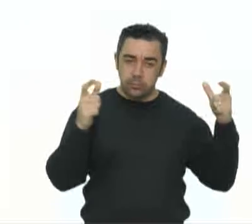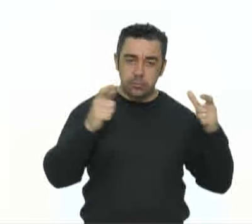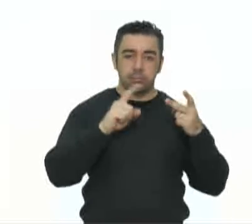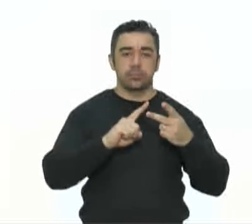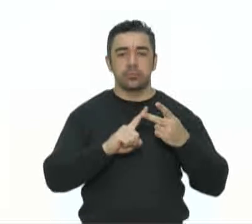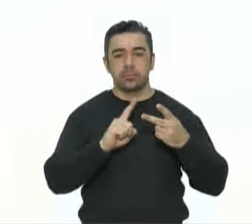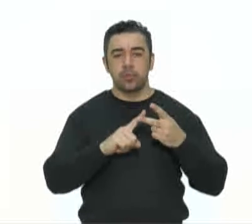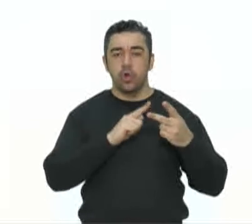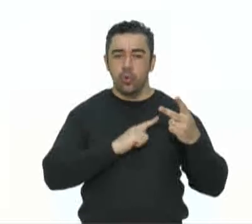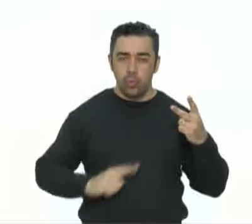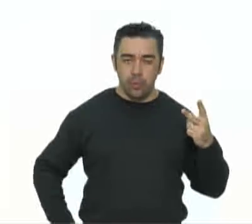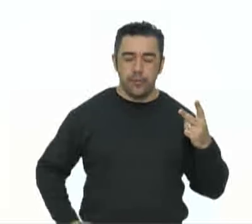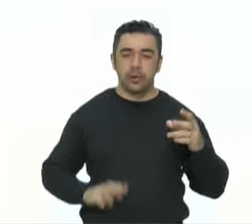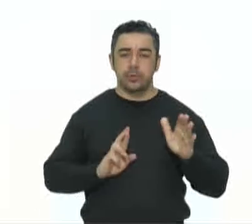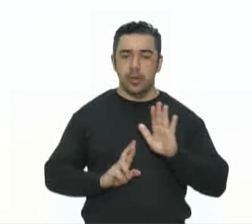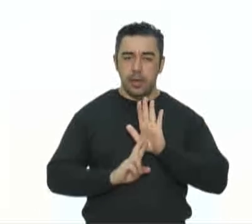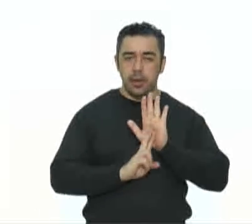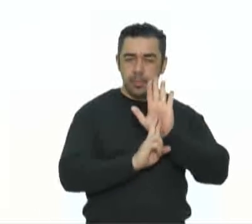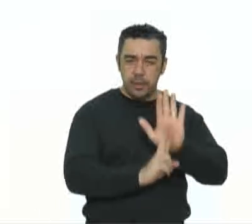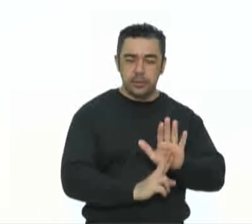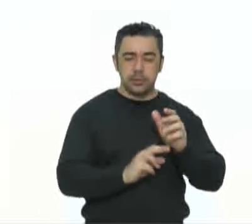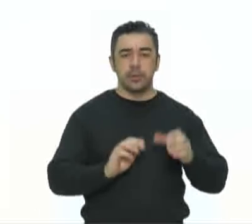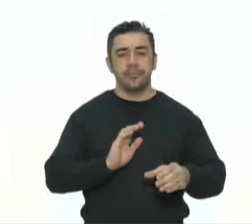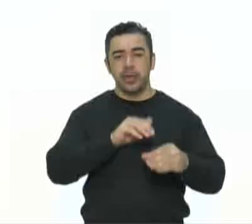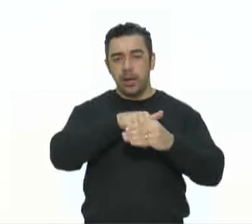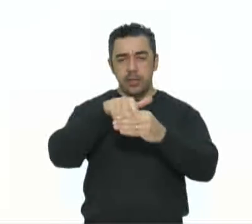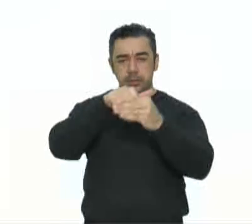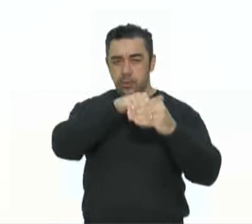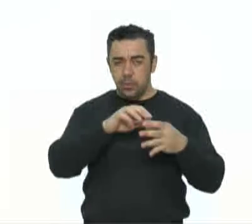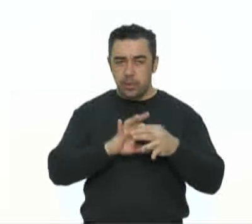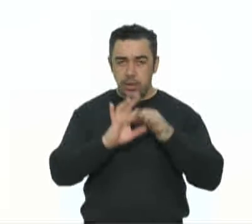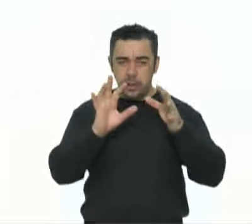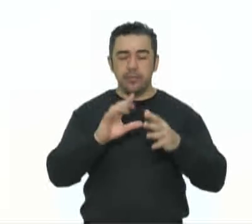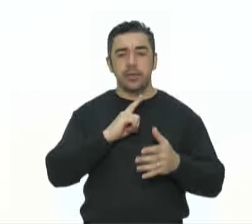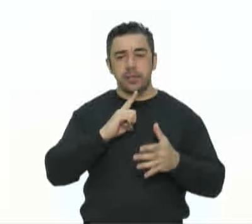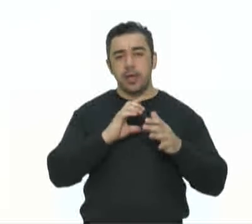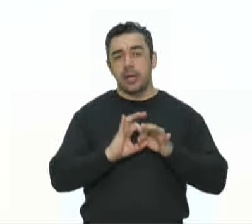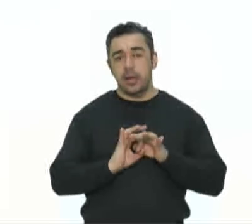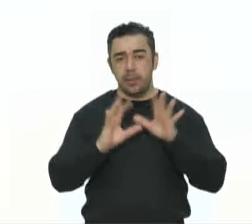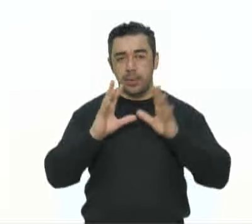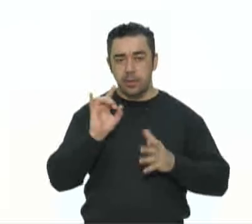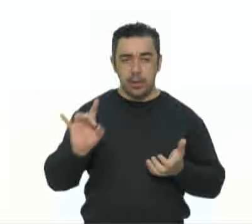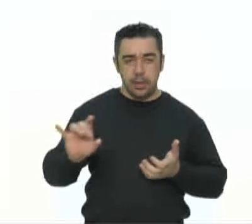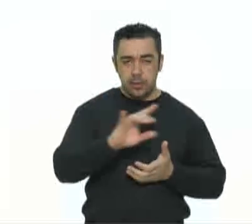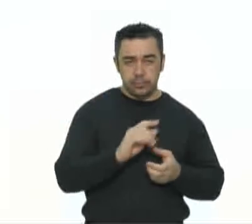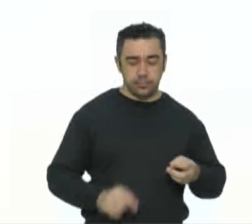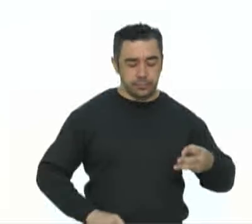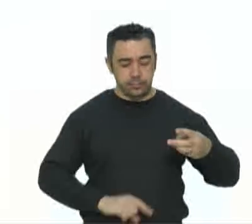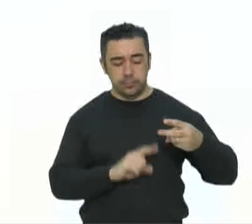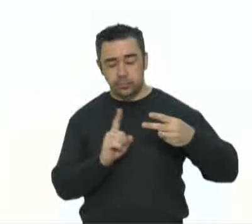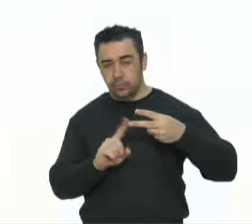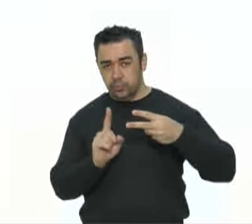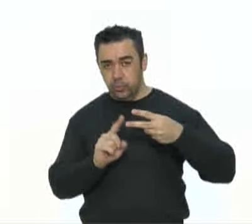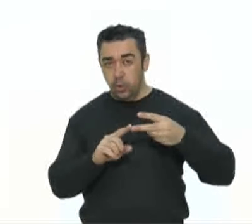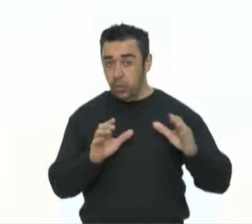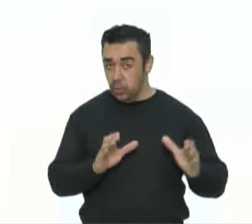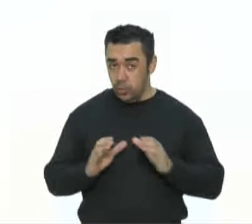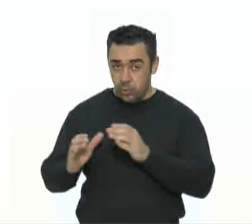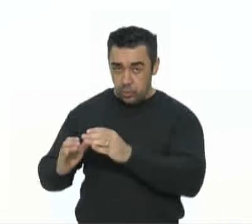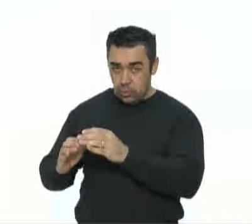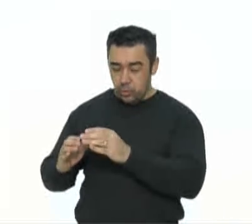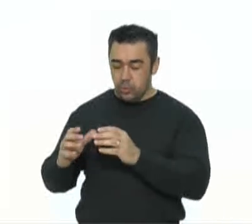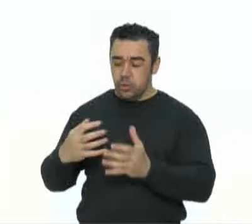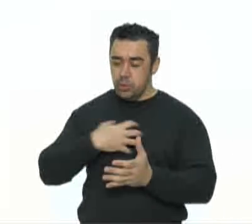governo representativo, eleições livres, garantias de liberdade para os indivíduos. O segundo sistema